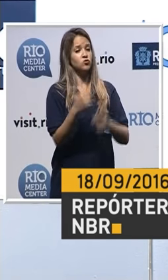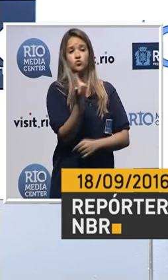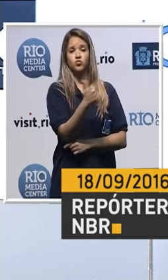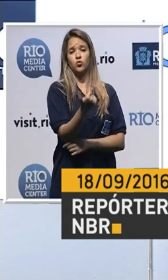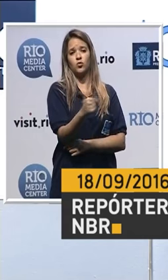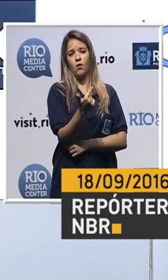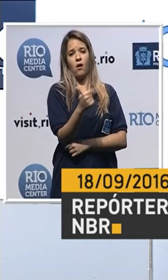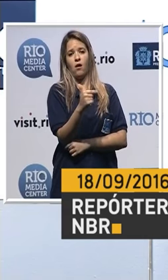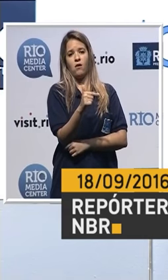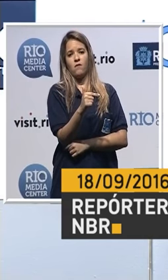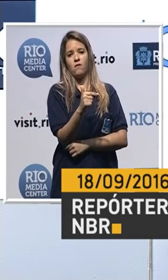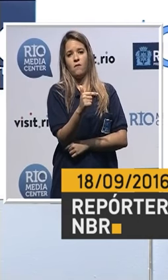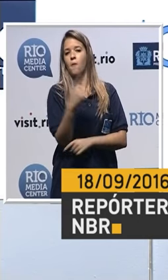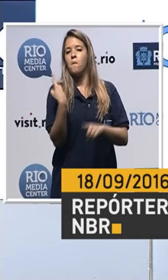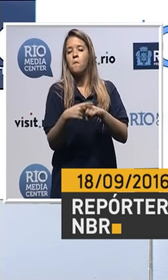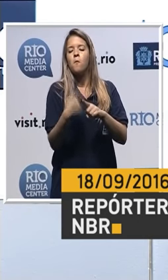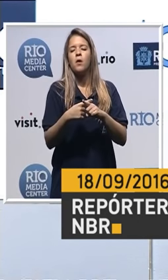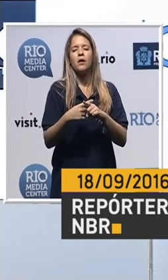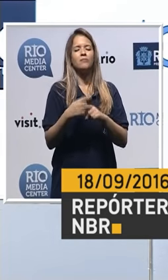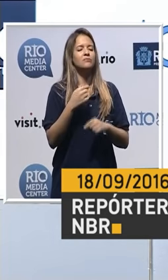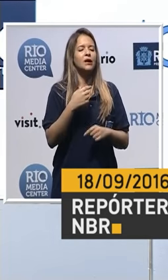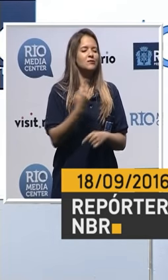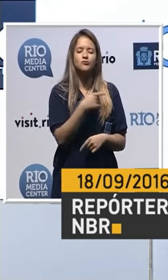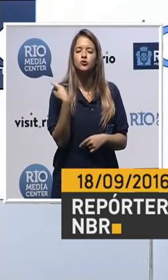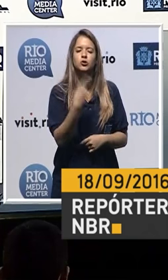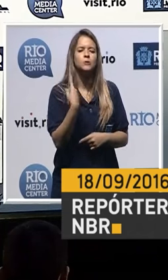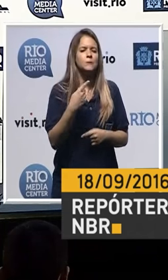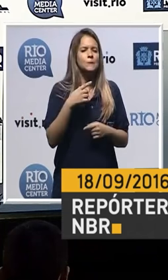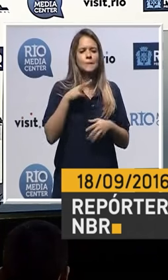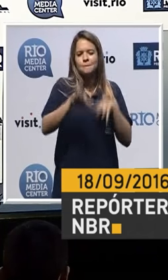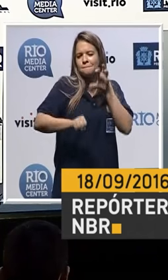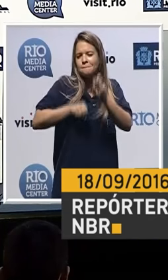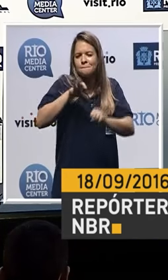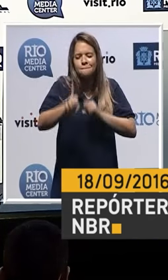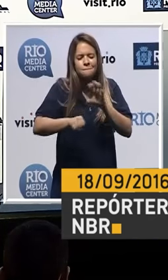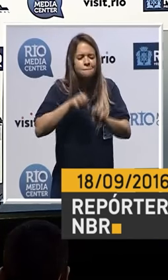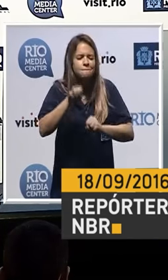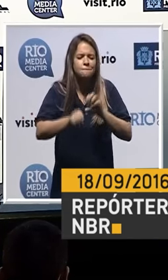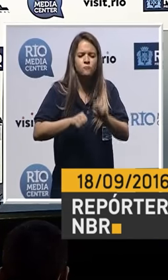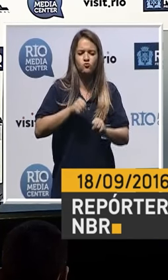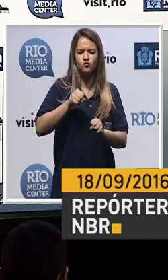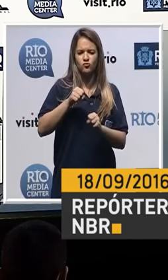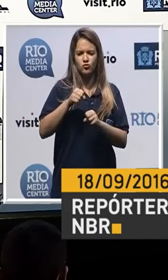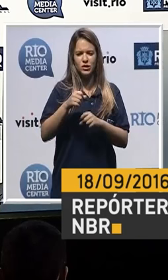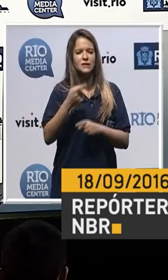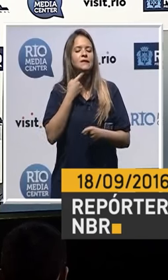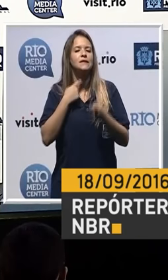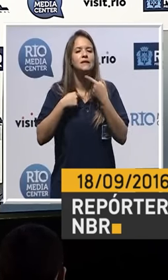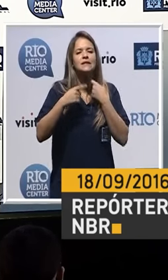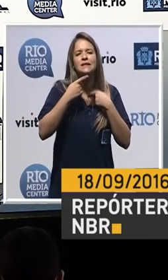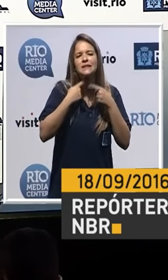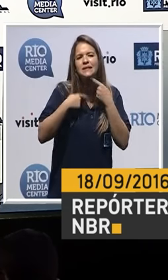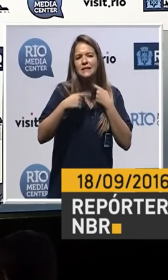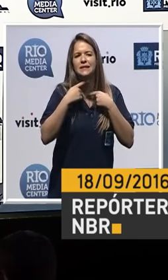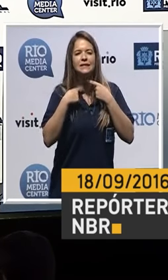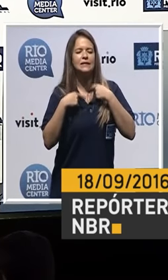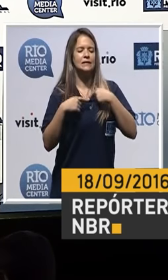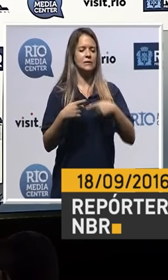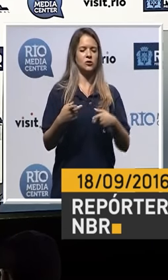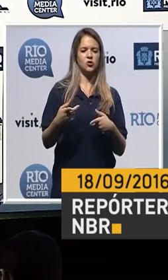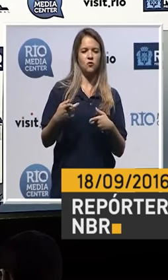deseja uma coisa, quando a gente busca fazer uma coisa que nos move. Então, muito